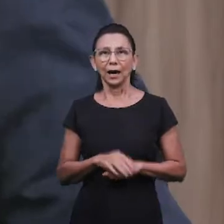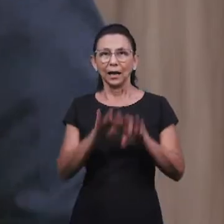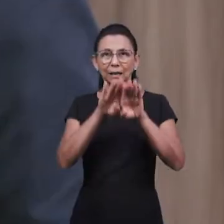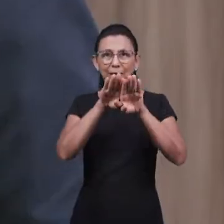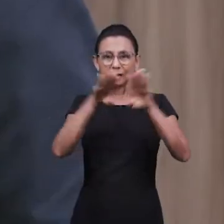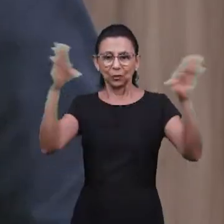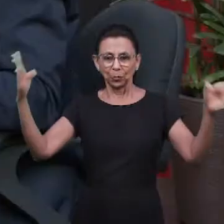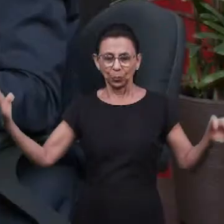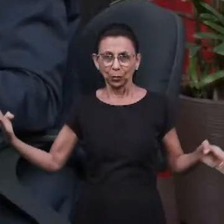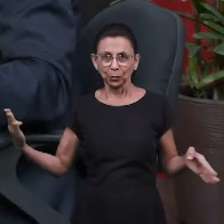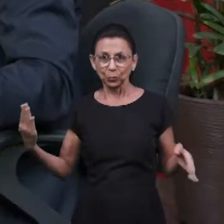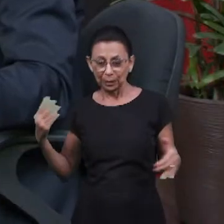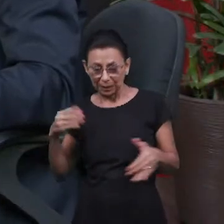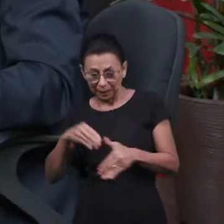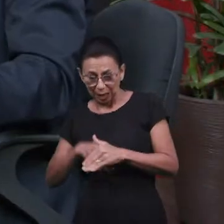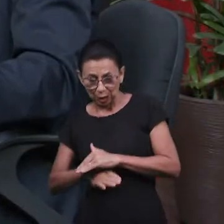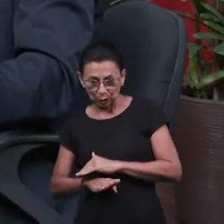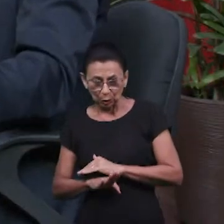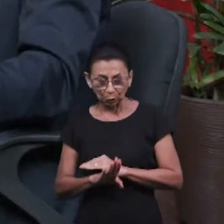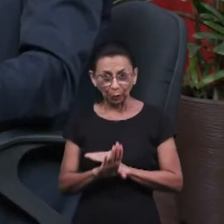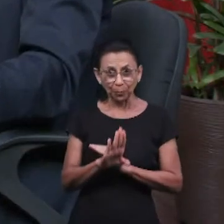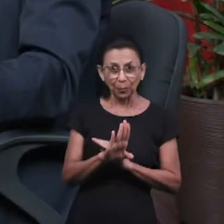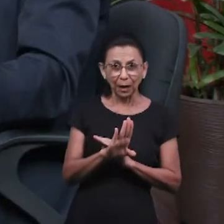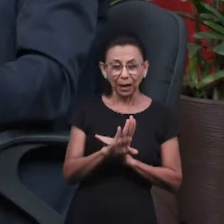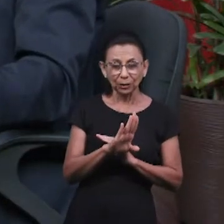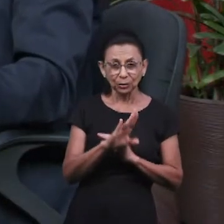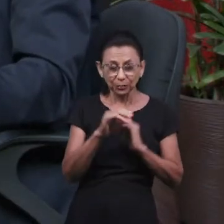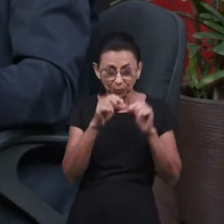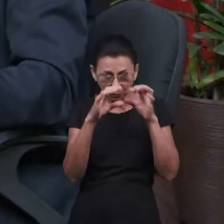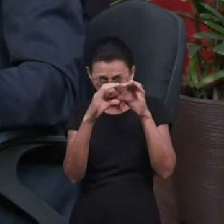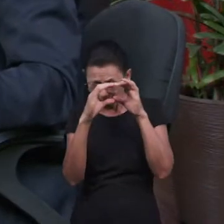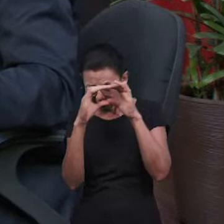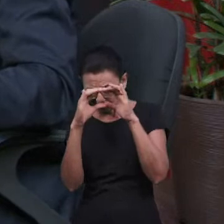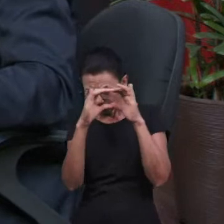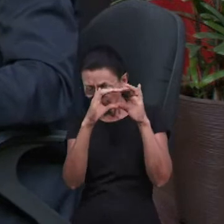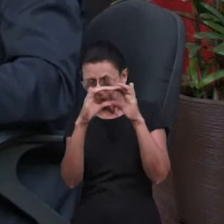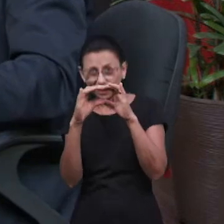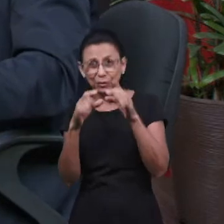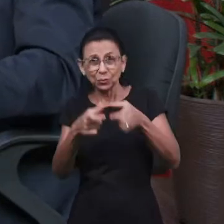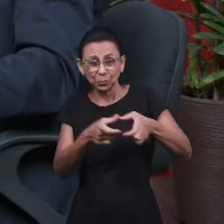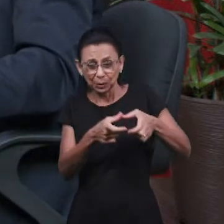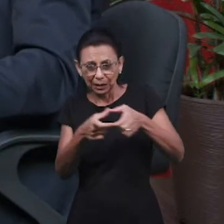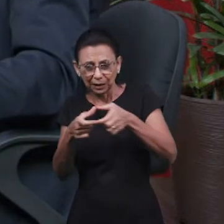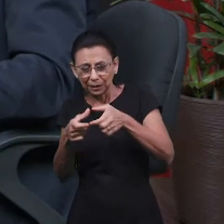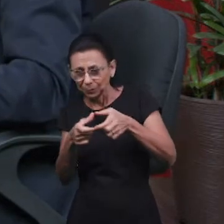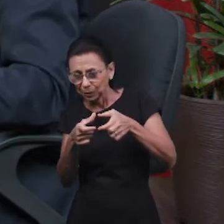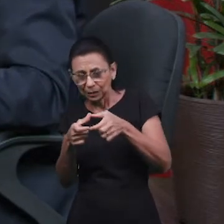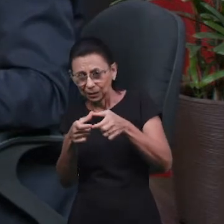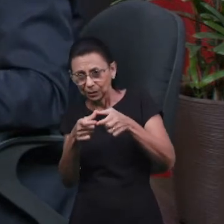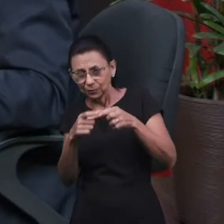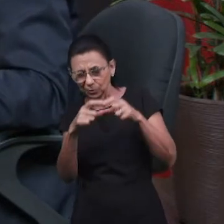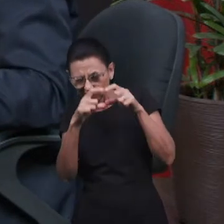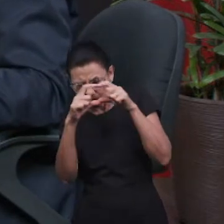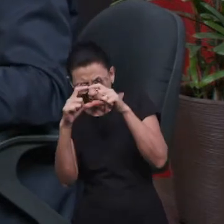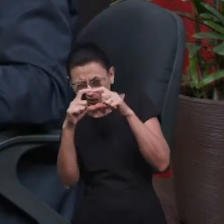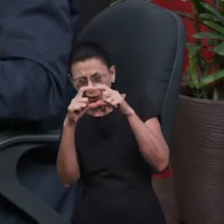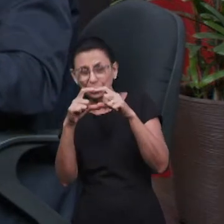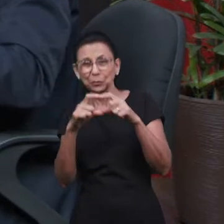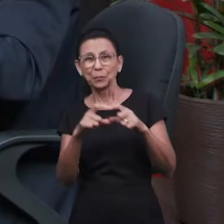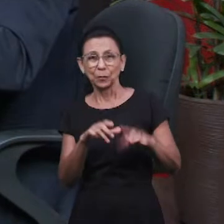falei, será que vai derrubar o púlpito aqui? Eu não sei o que esse menino quer. Eu não sabia, era visitante, eu fiquei ali. E daqui a